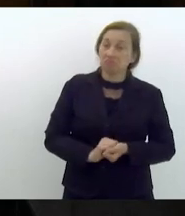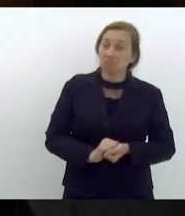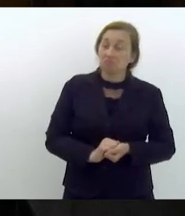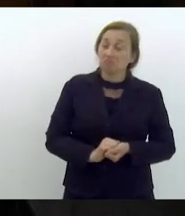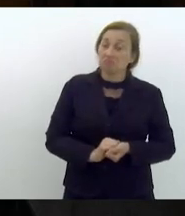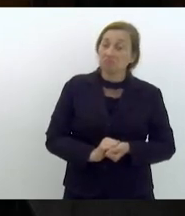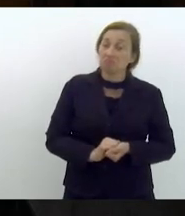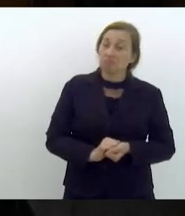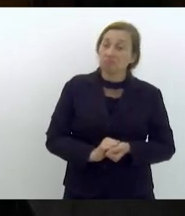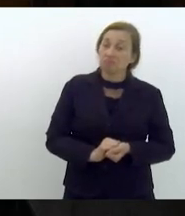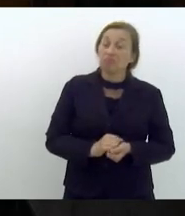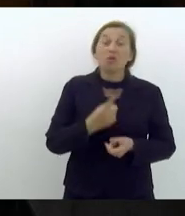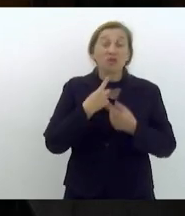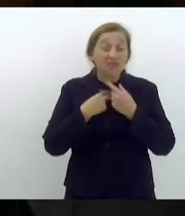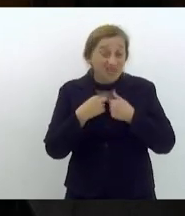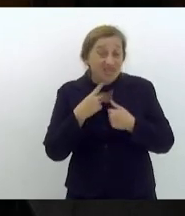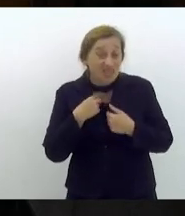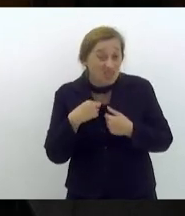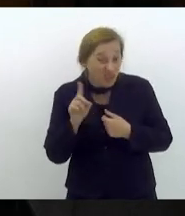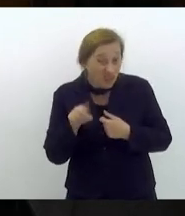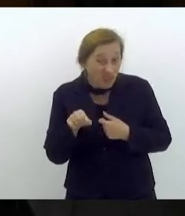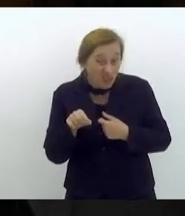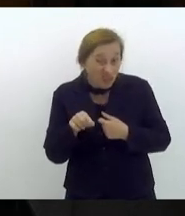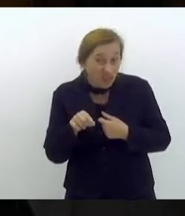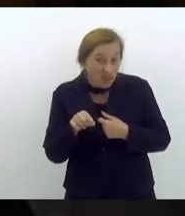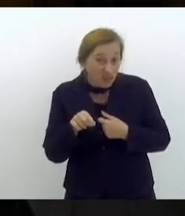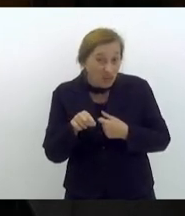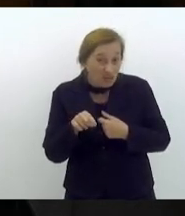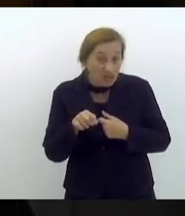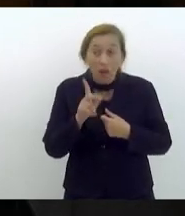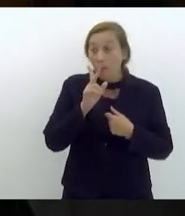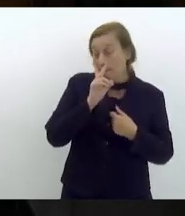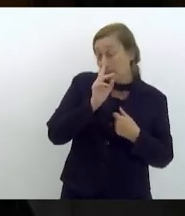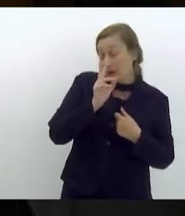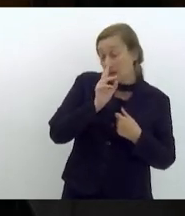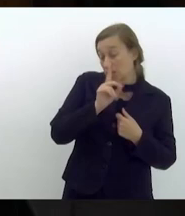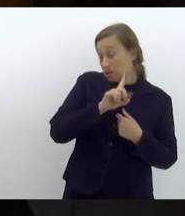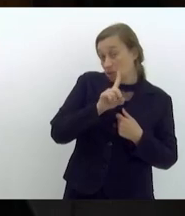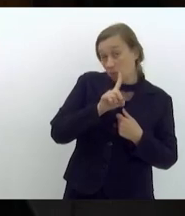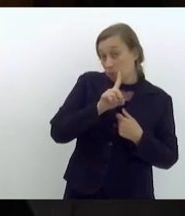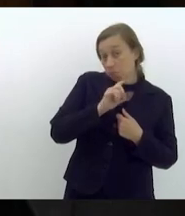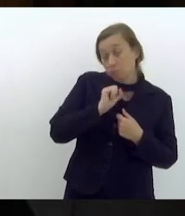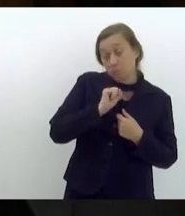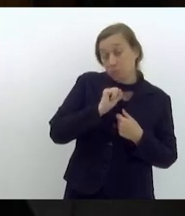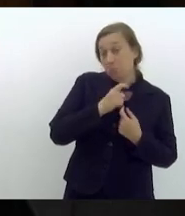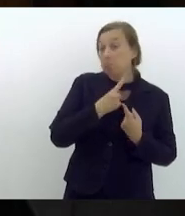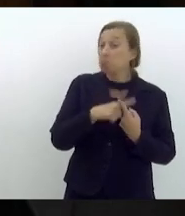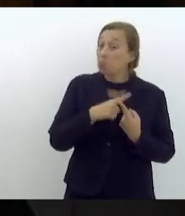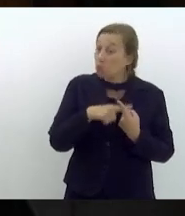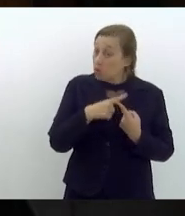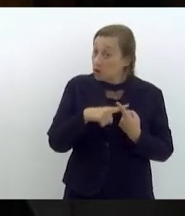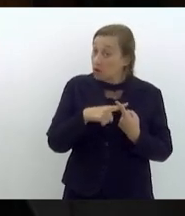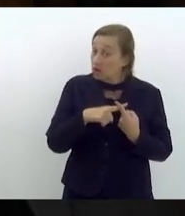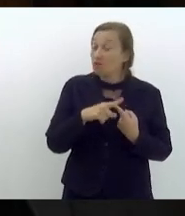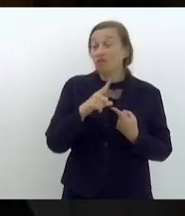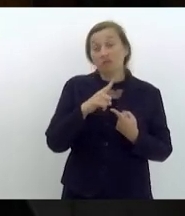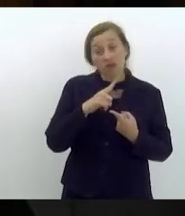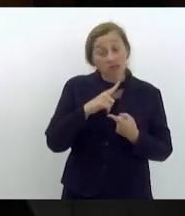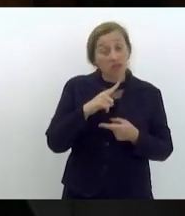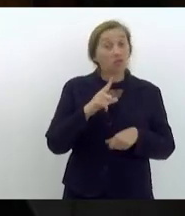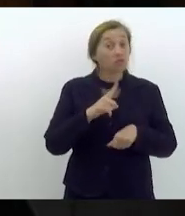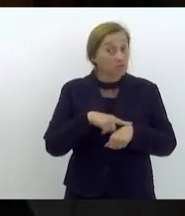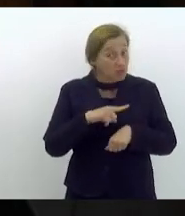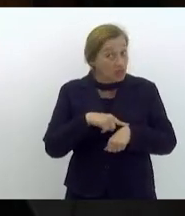é isso que se deseja me parece que não porque tem vai ter um determinado